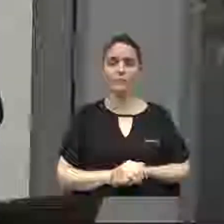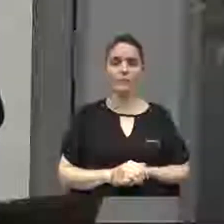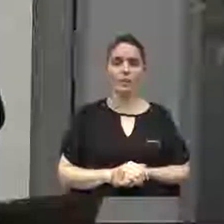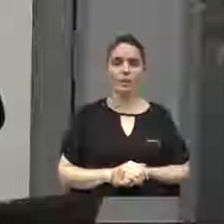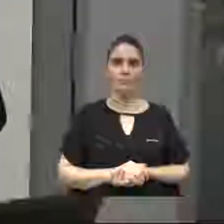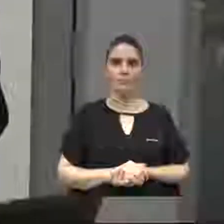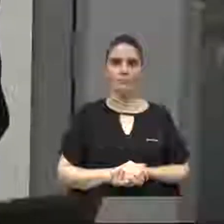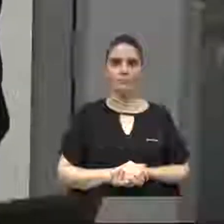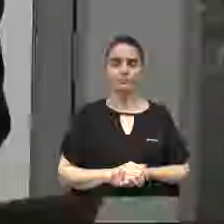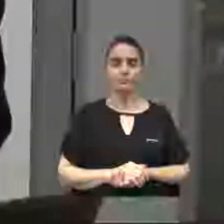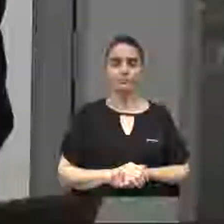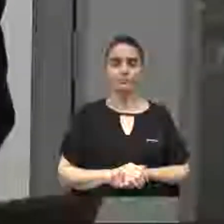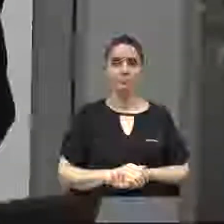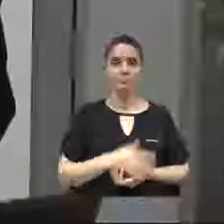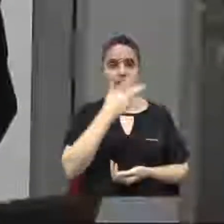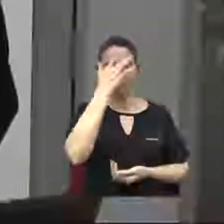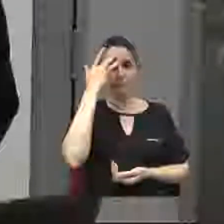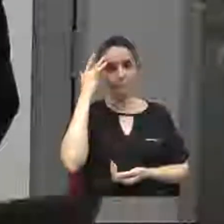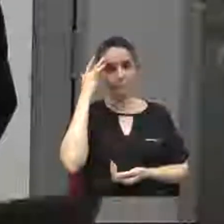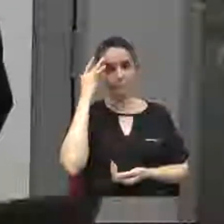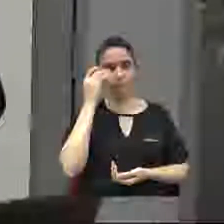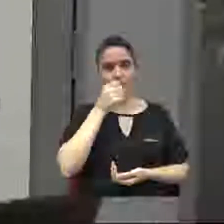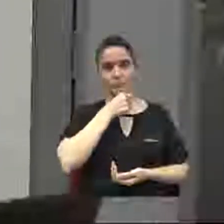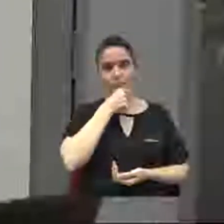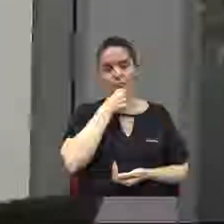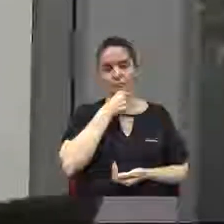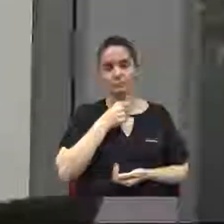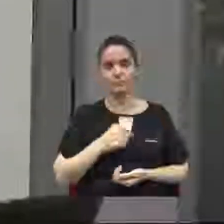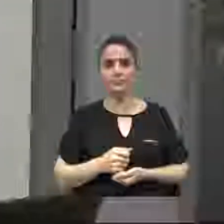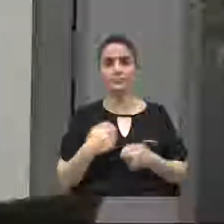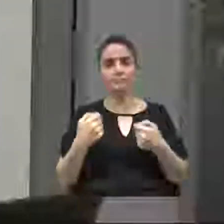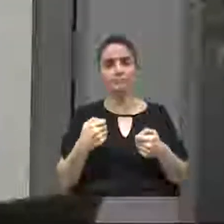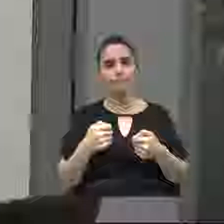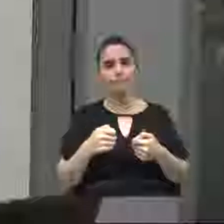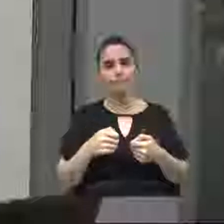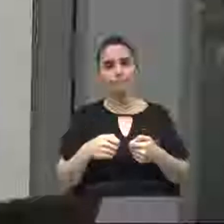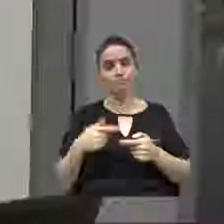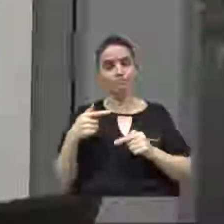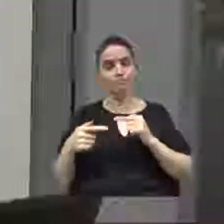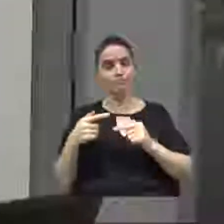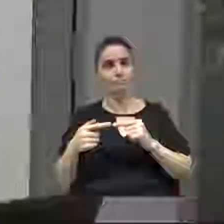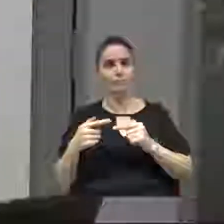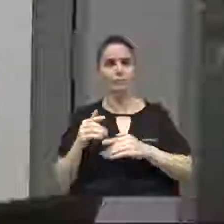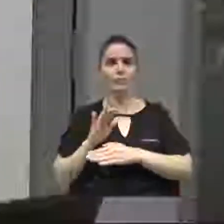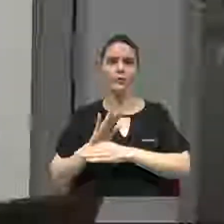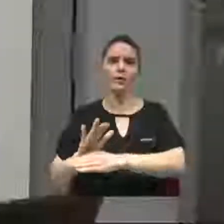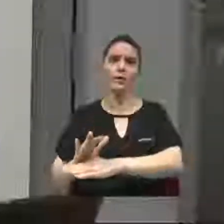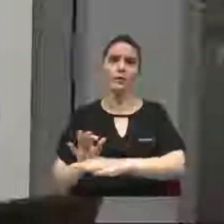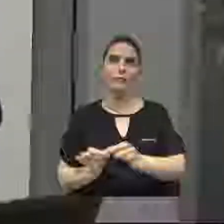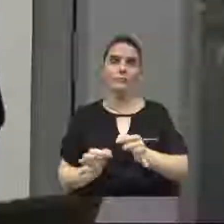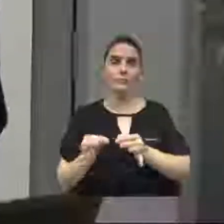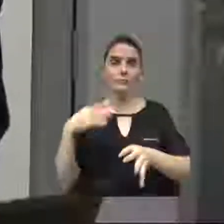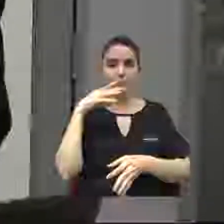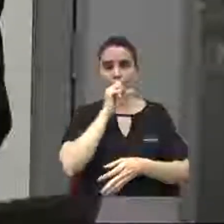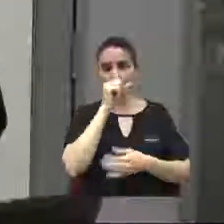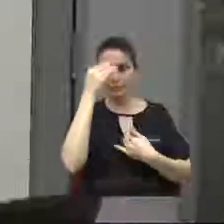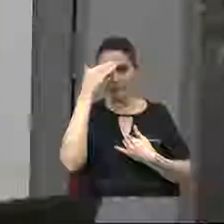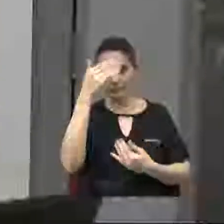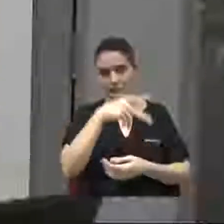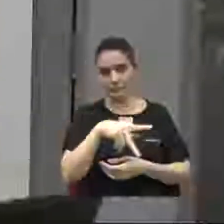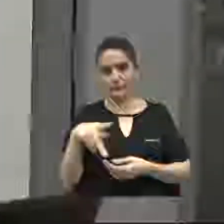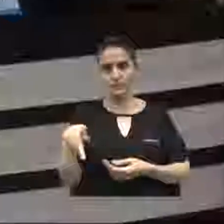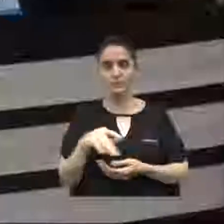dos idosos requer uma medida e uma aplicação de política e aplicabilidade desse projeto urgente. Obrigado, senhor